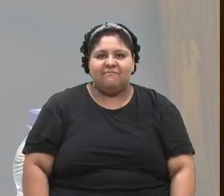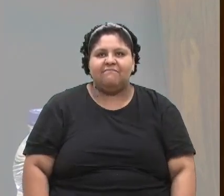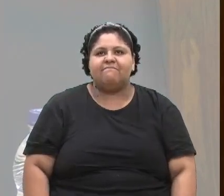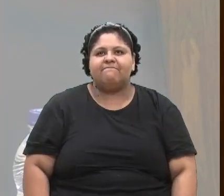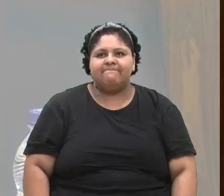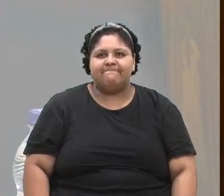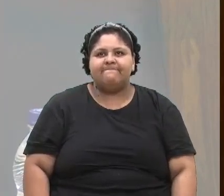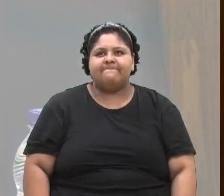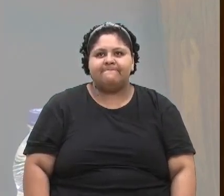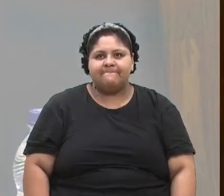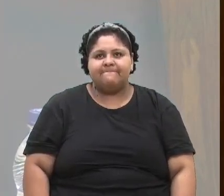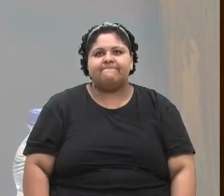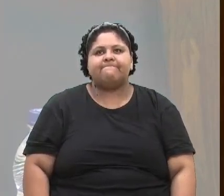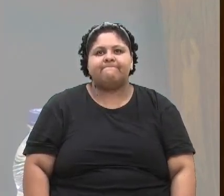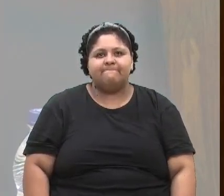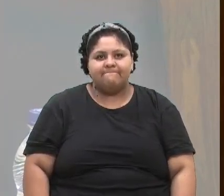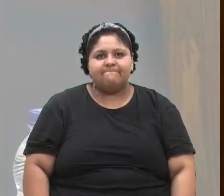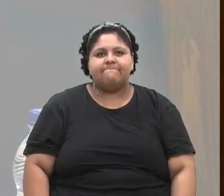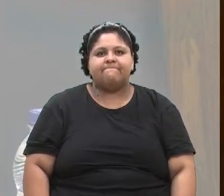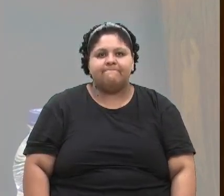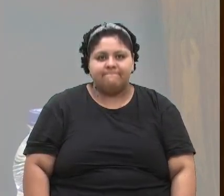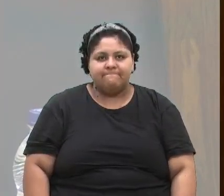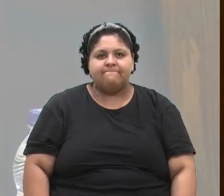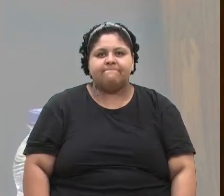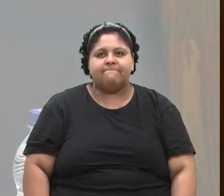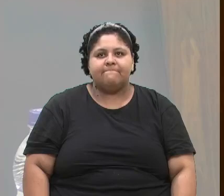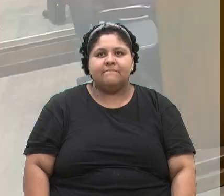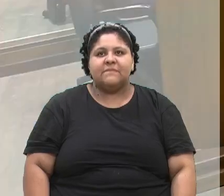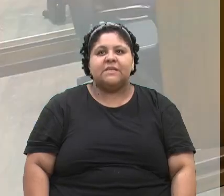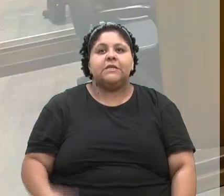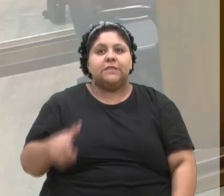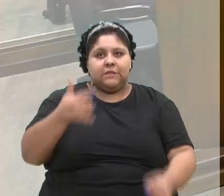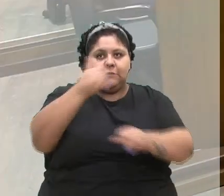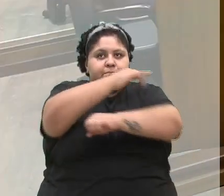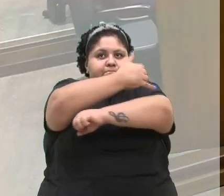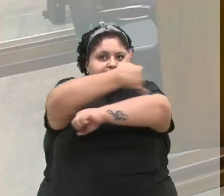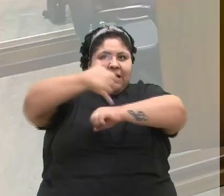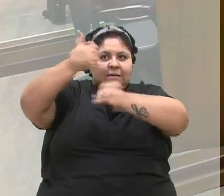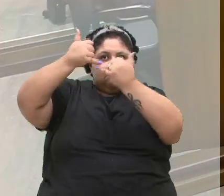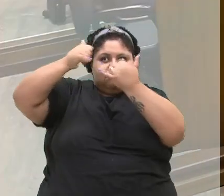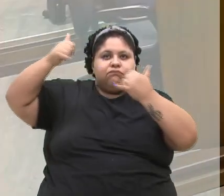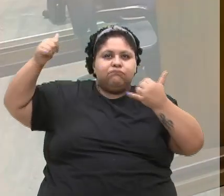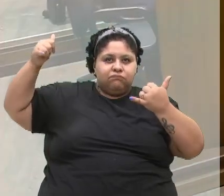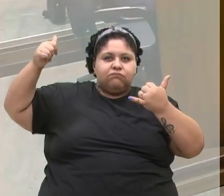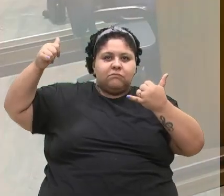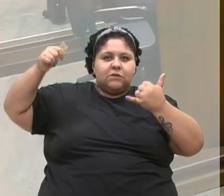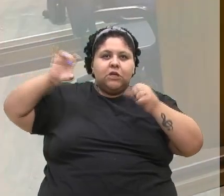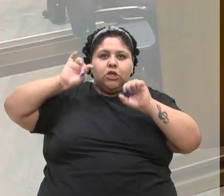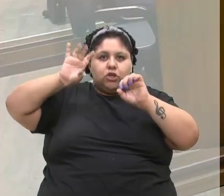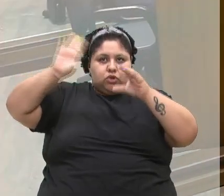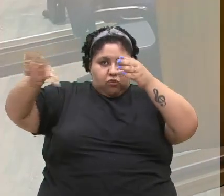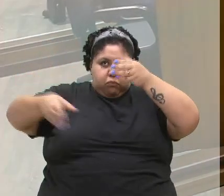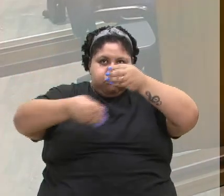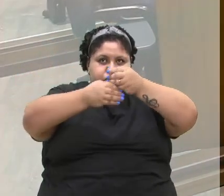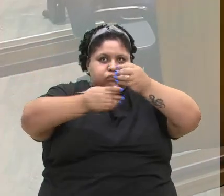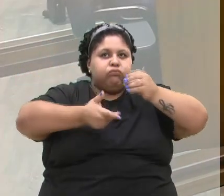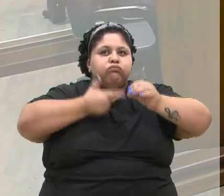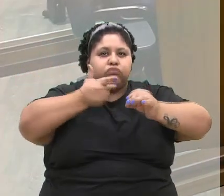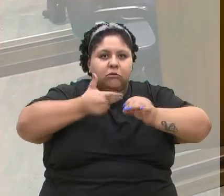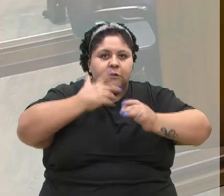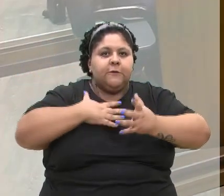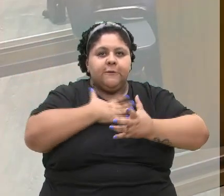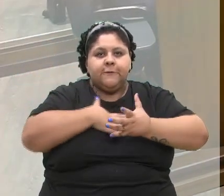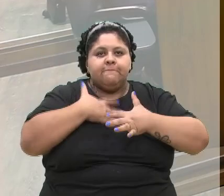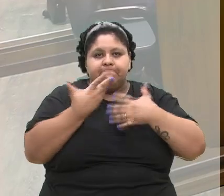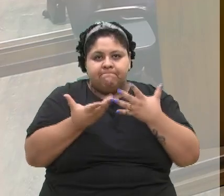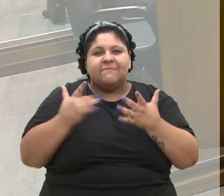Vamos explicar que ali é onde passa a rede da elétrica, né? Isso, eu só queria me corroborar a sua fala, que deve ser no sentido de uma